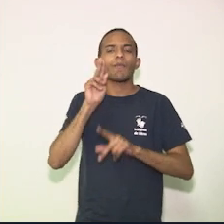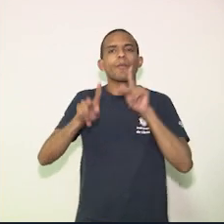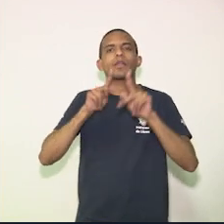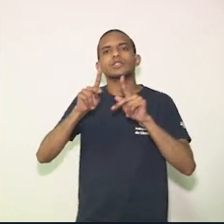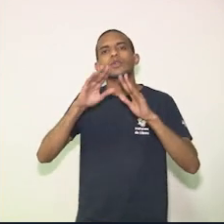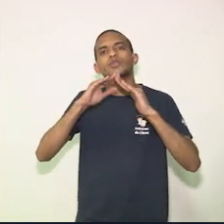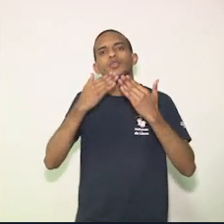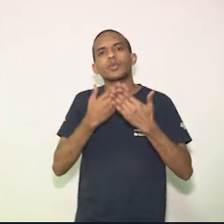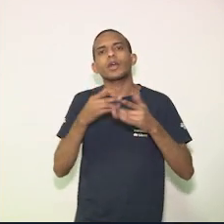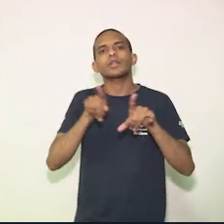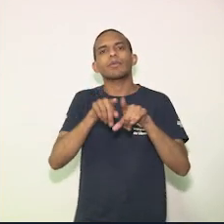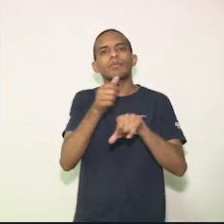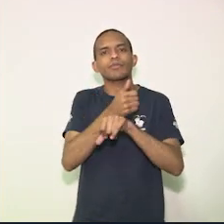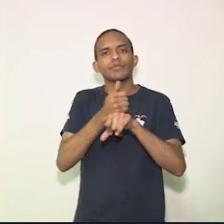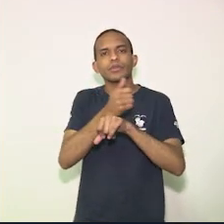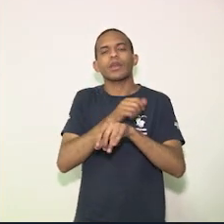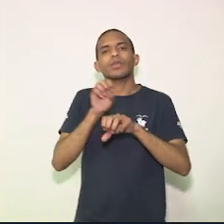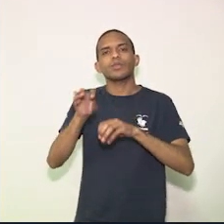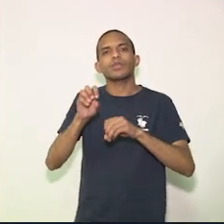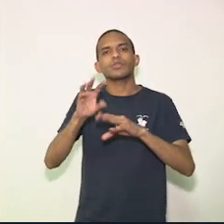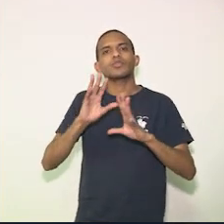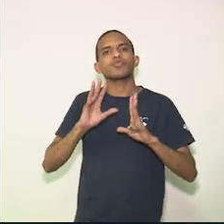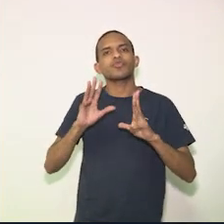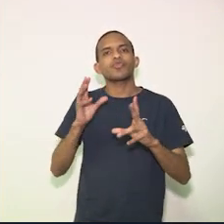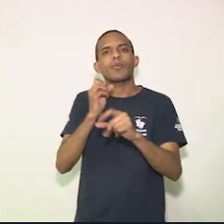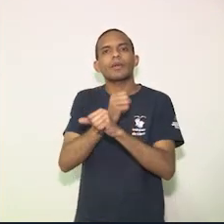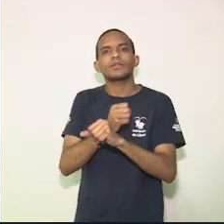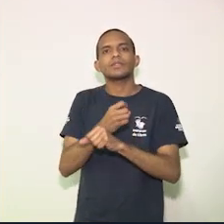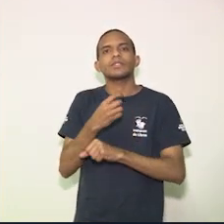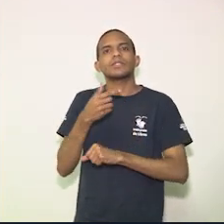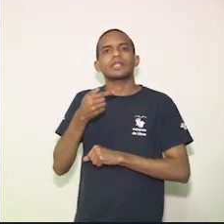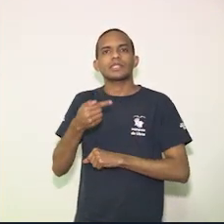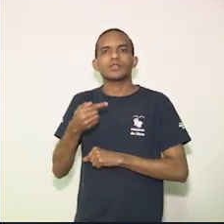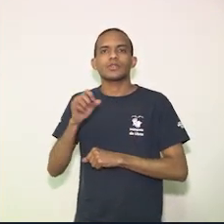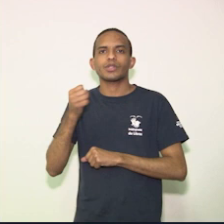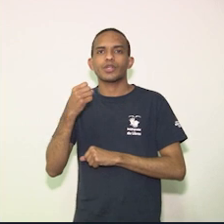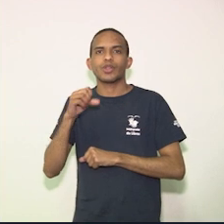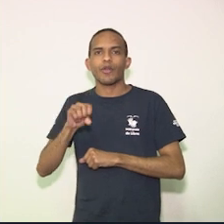escolar e profissionais da educação, num total de